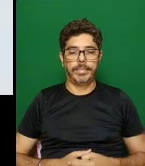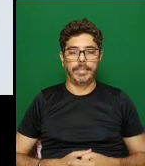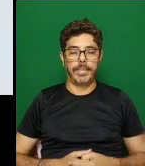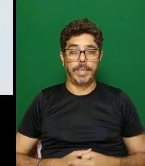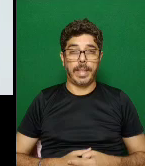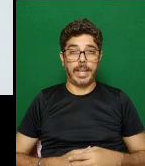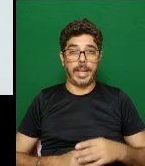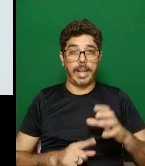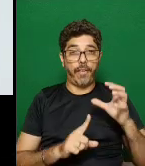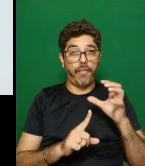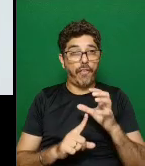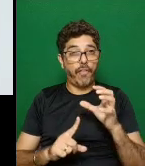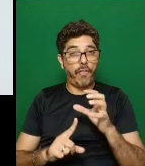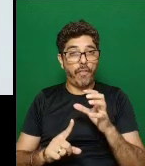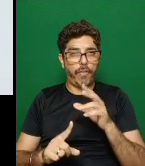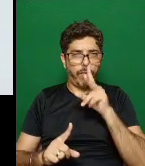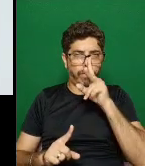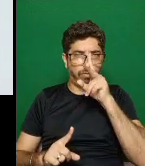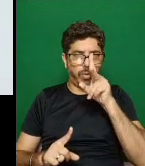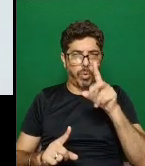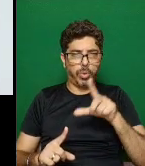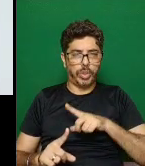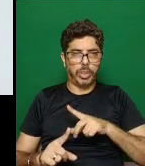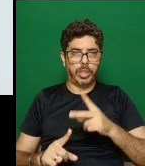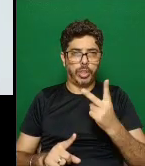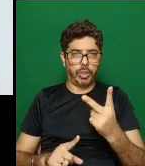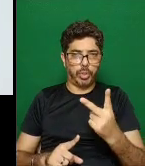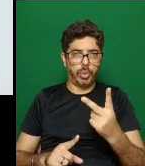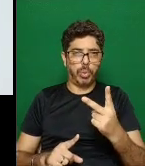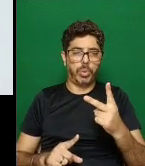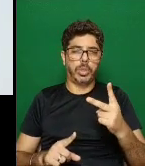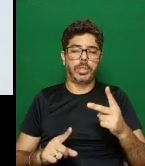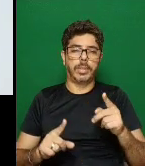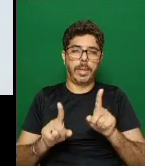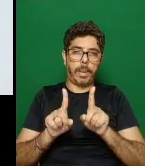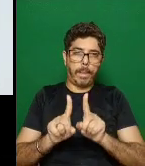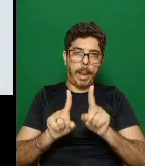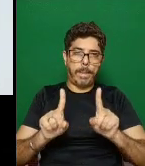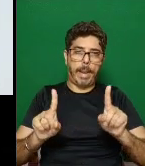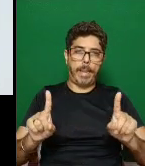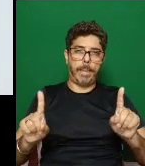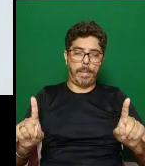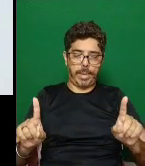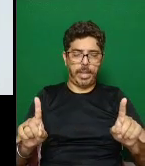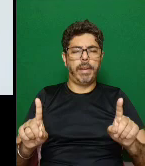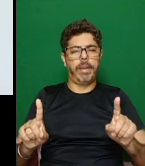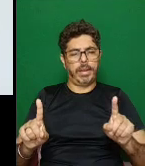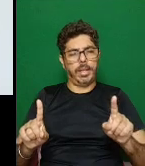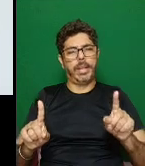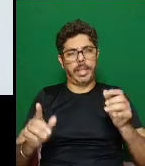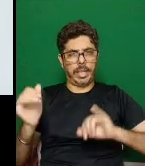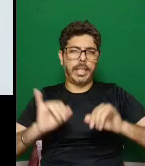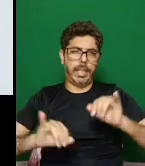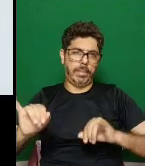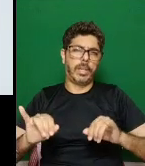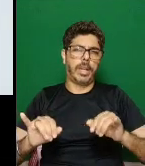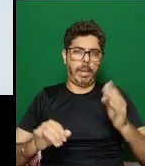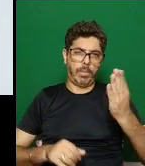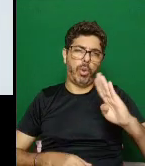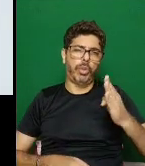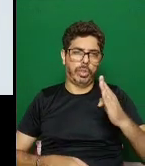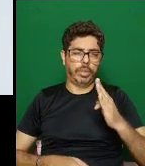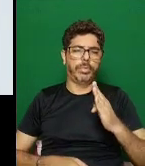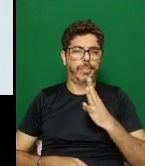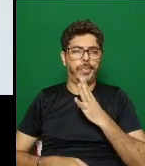Essas forças eletrostáticas que mantêm 2 pares de bases unidos são muito conhecidas em química e biologia e são